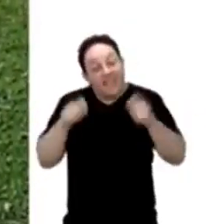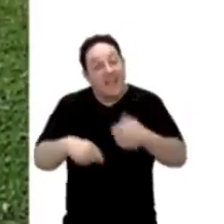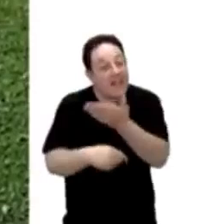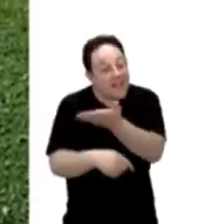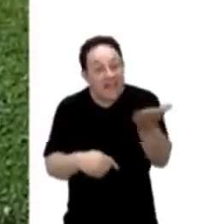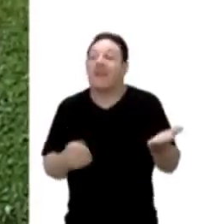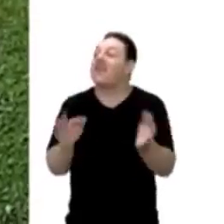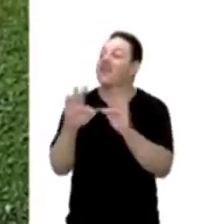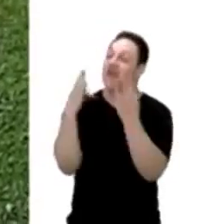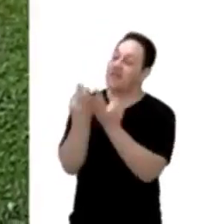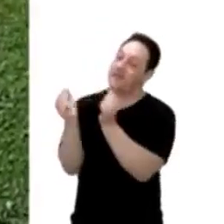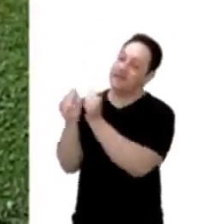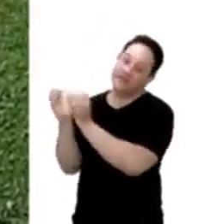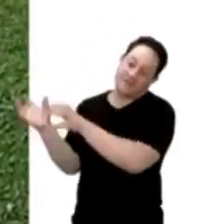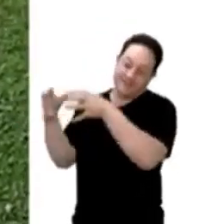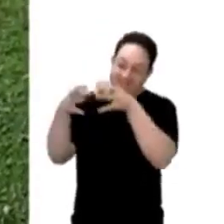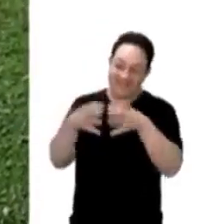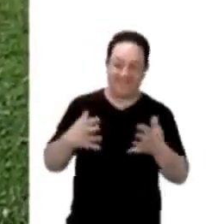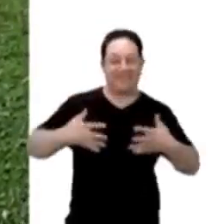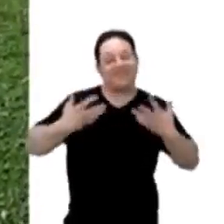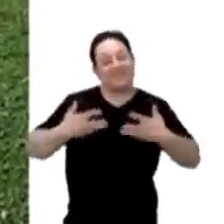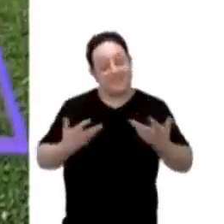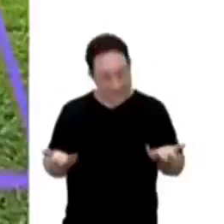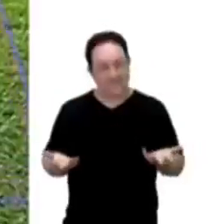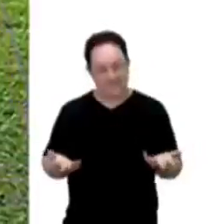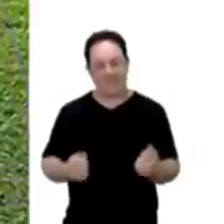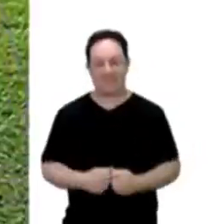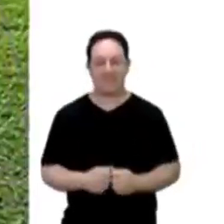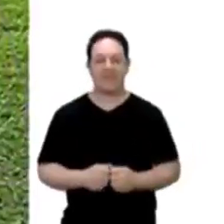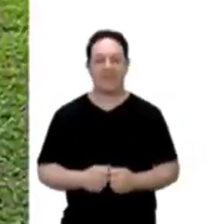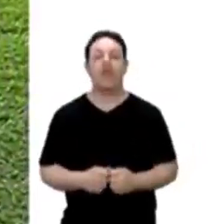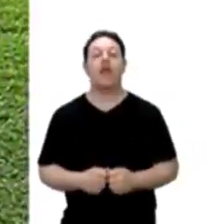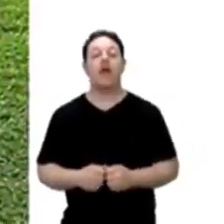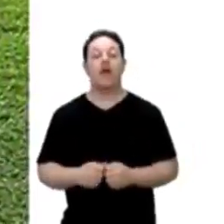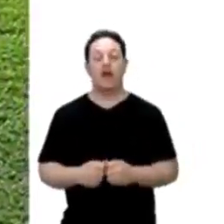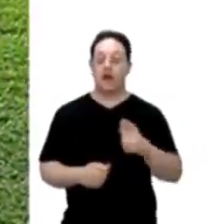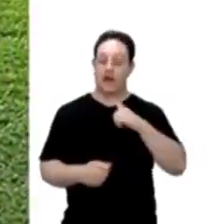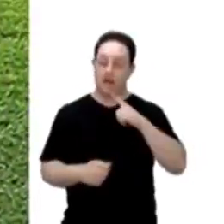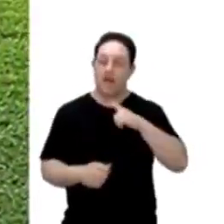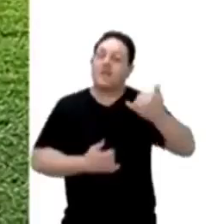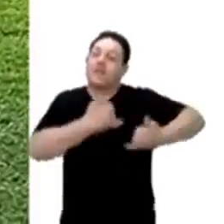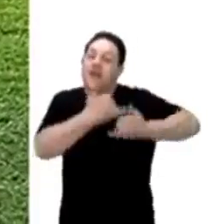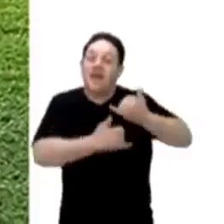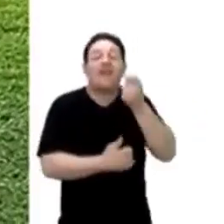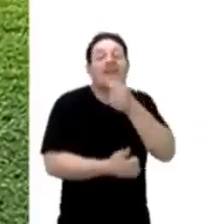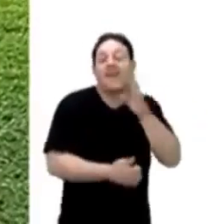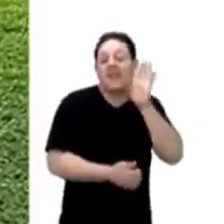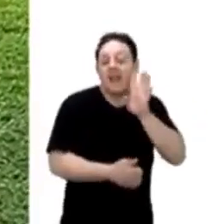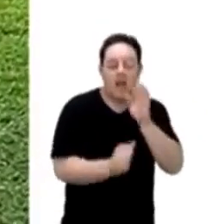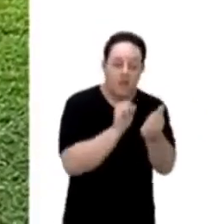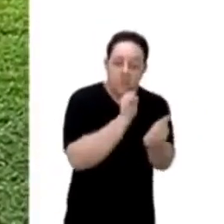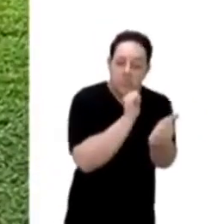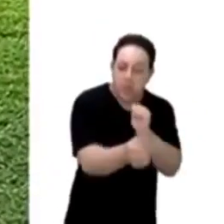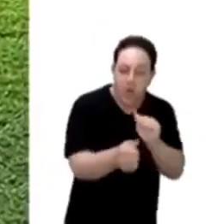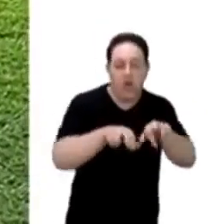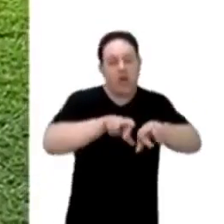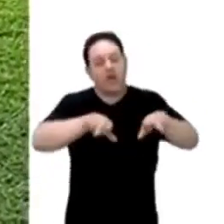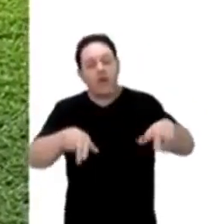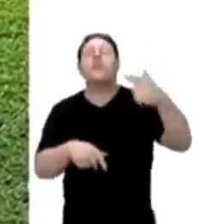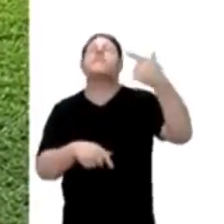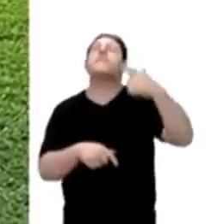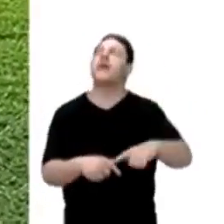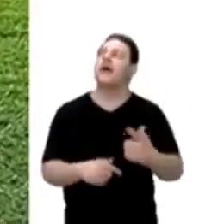trazer sua família também pra participar das coisas. Hoje teve várias brincadeiras legais, teve esportes, teve